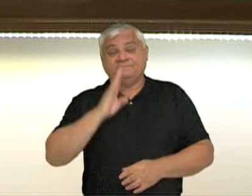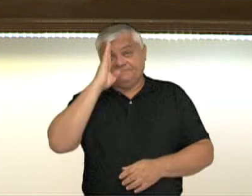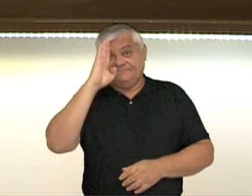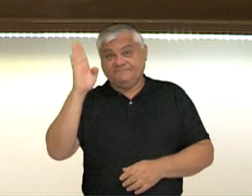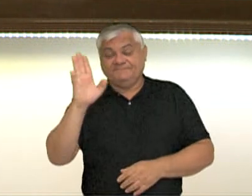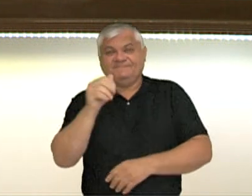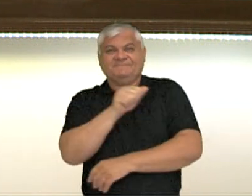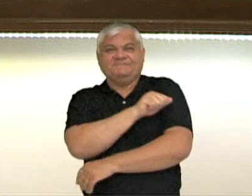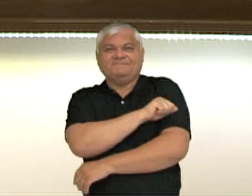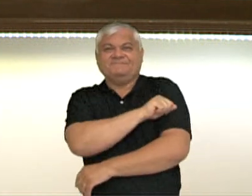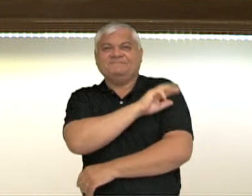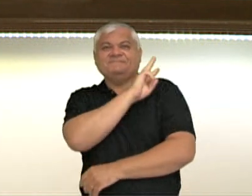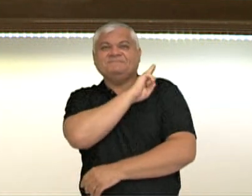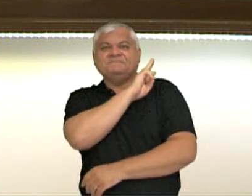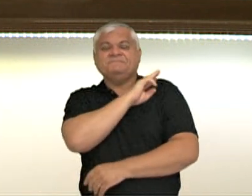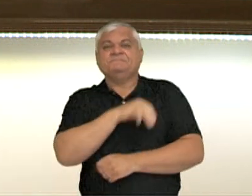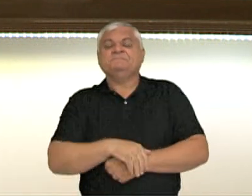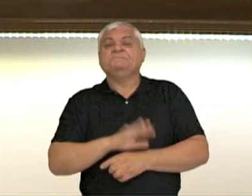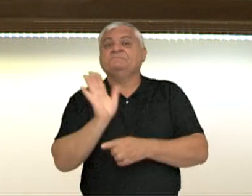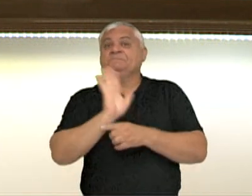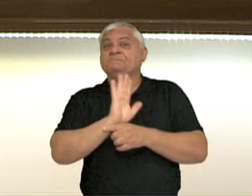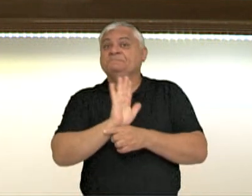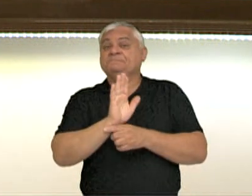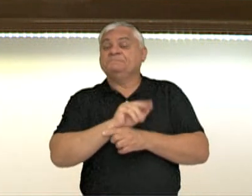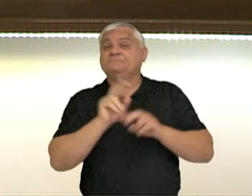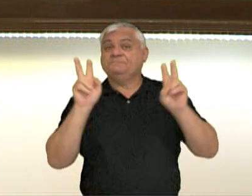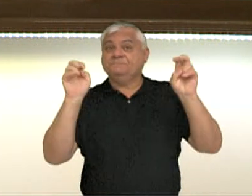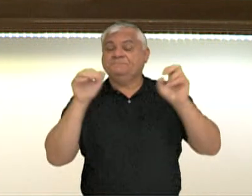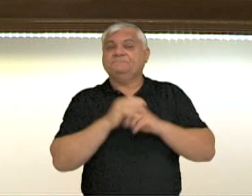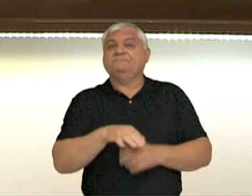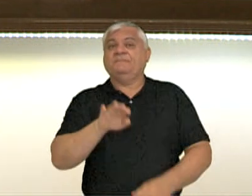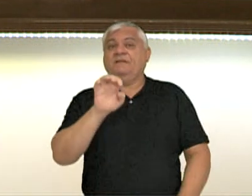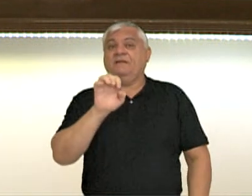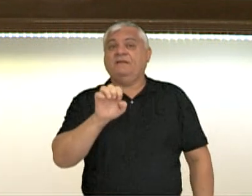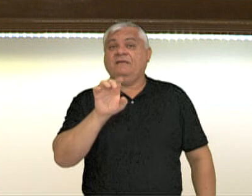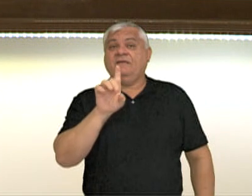Olá, estudantes da terceira série. Nesse vídeo vamos falar sobre editorial.